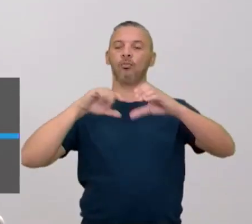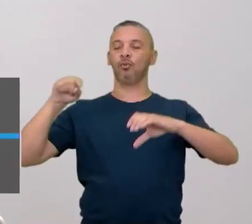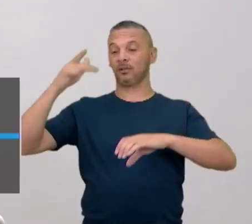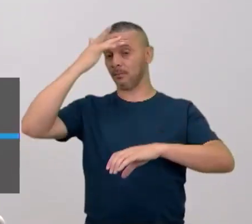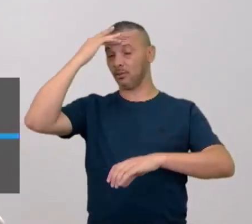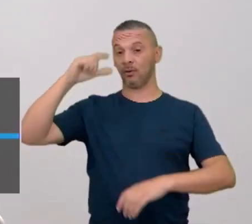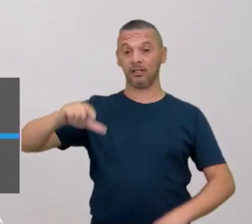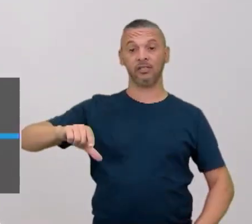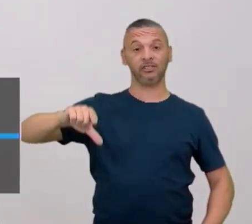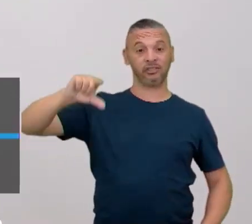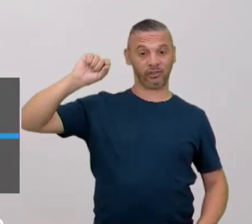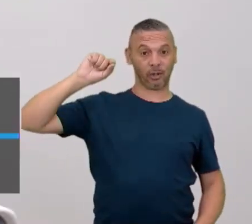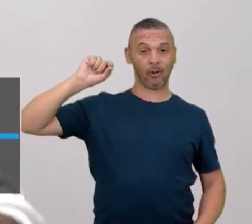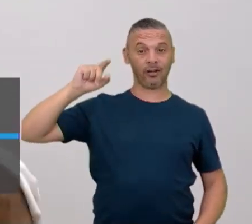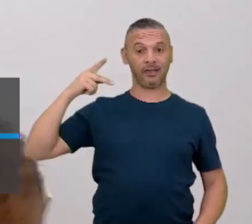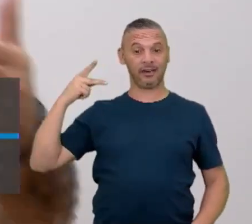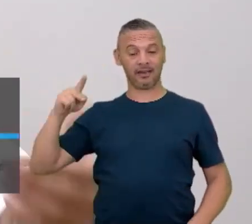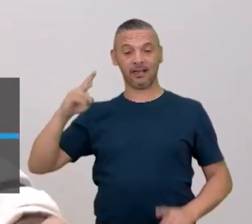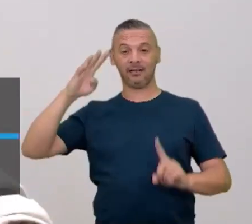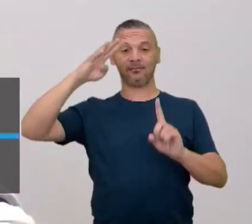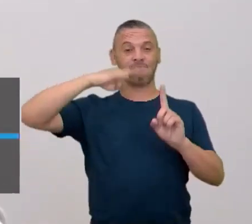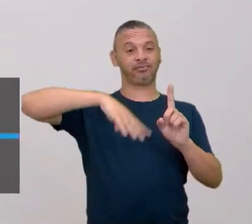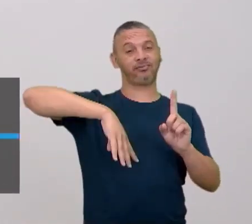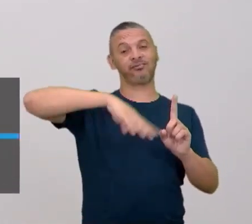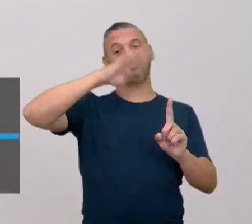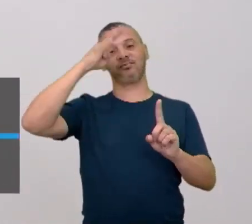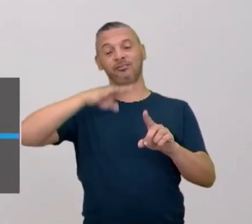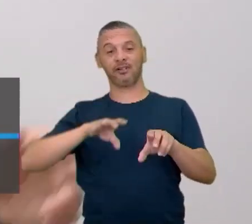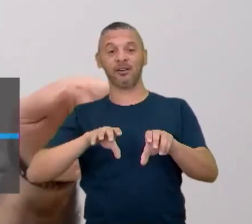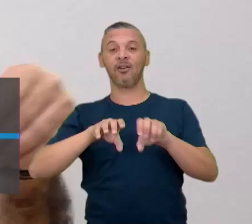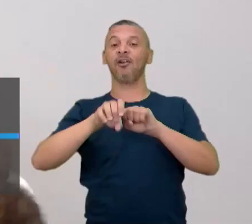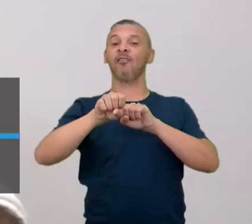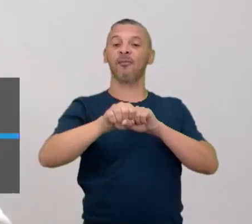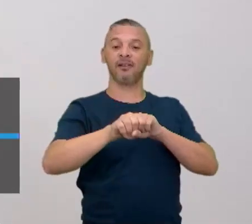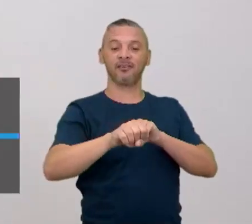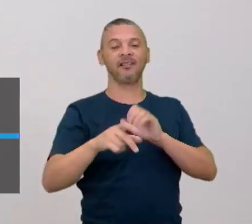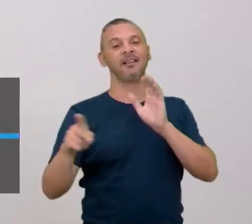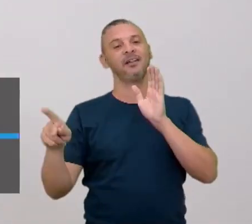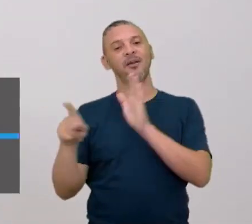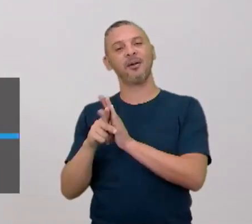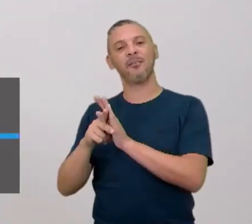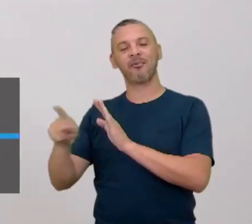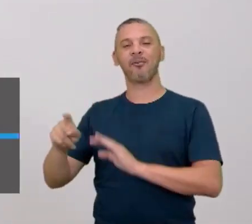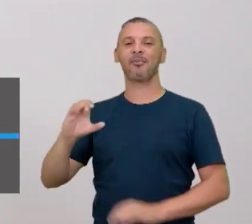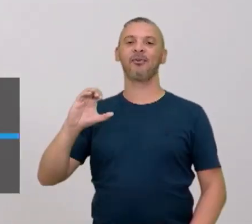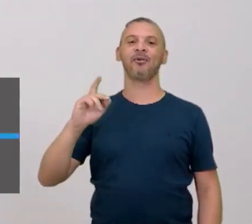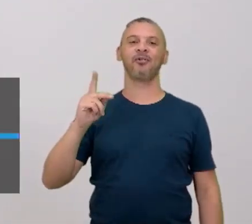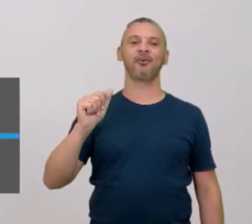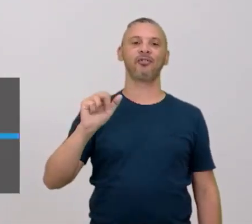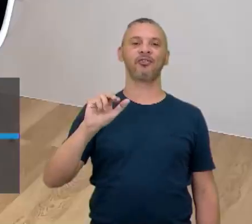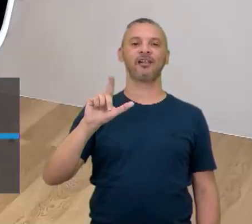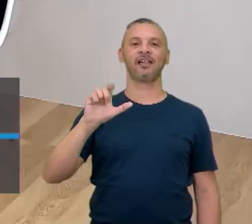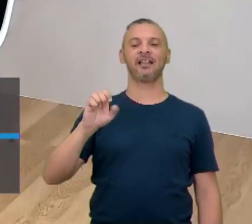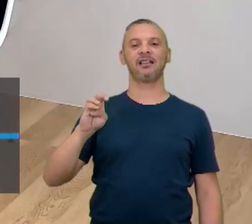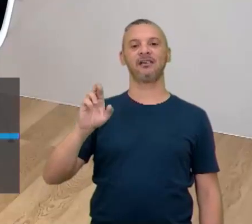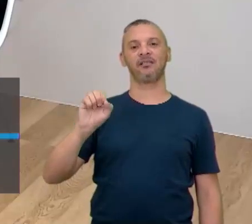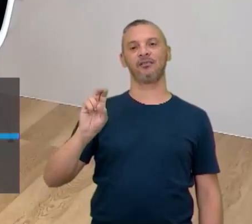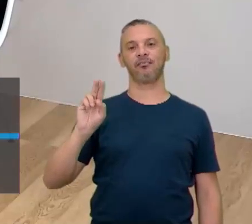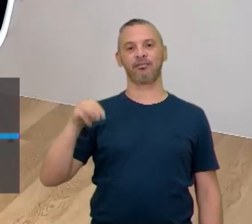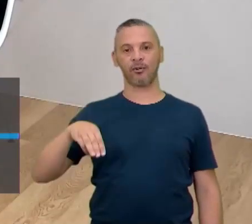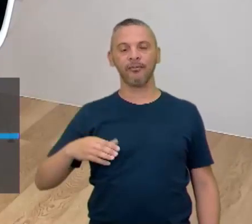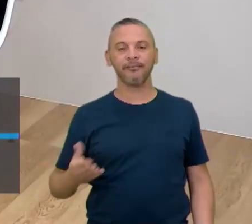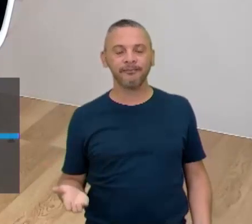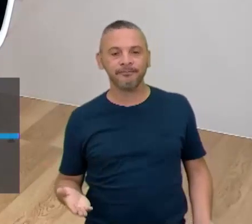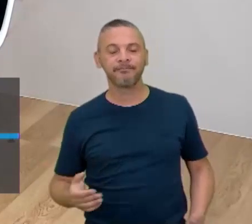escolheram para homenageá-los durante a formatura foi uma música do Charlie Brown. Ah, sim, marcou muito